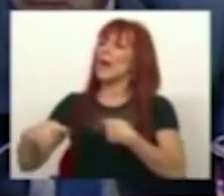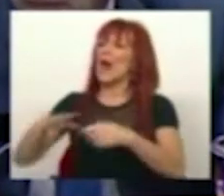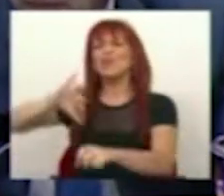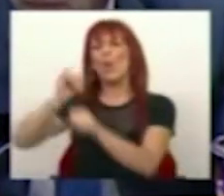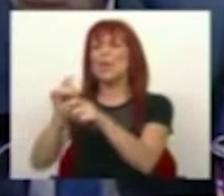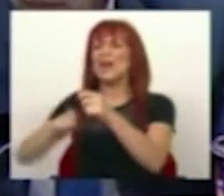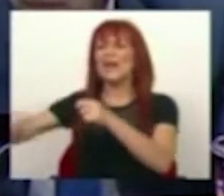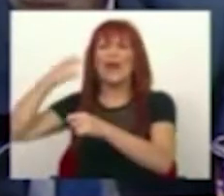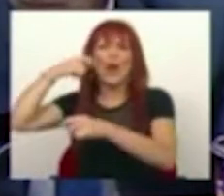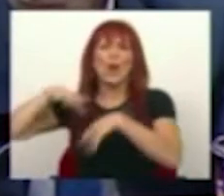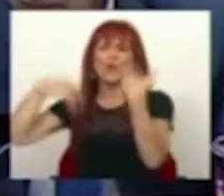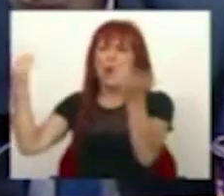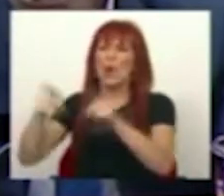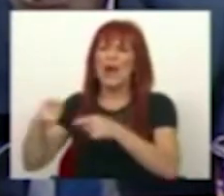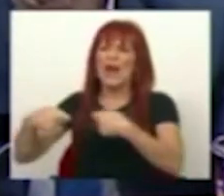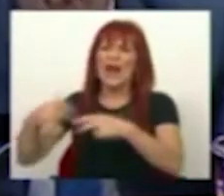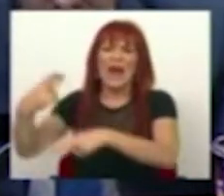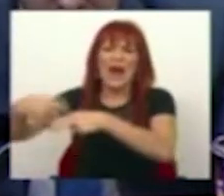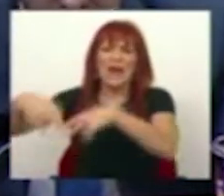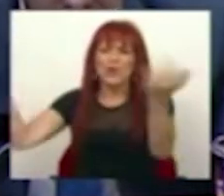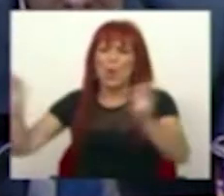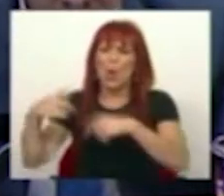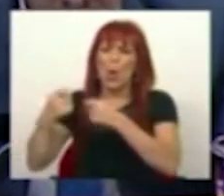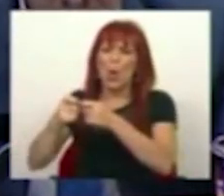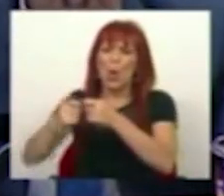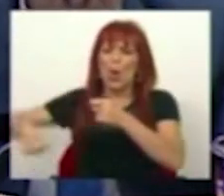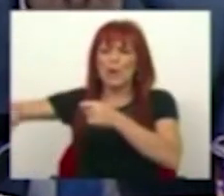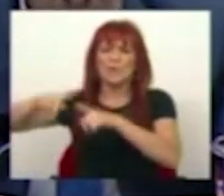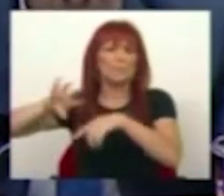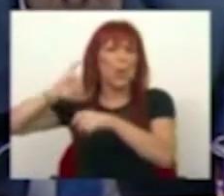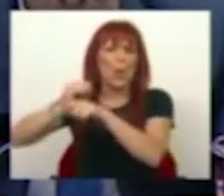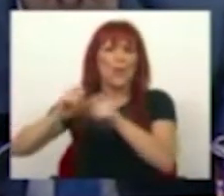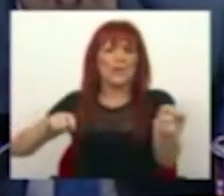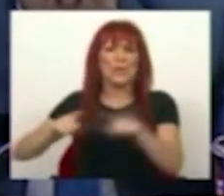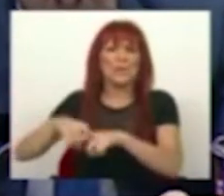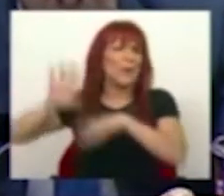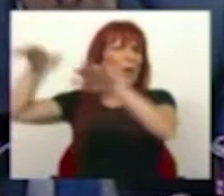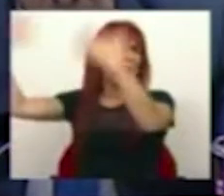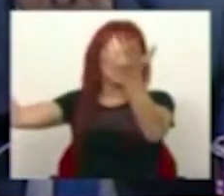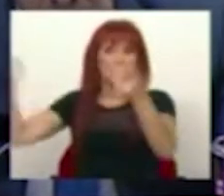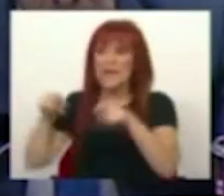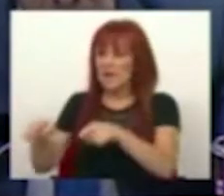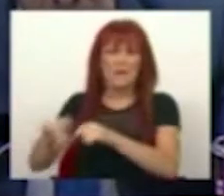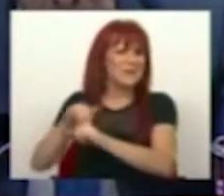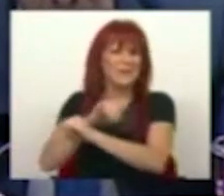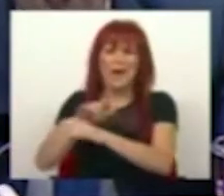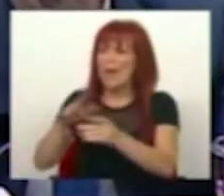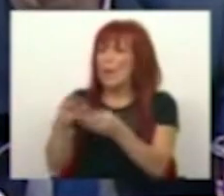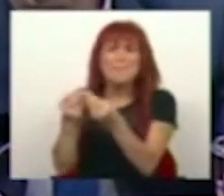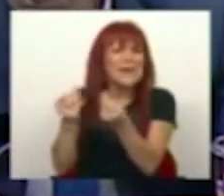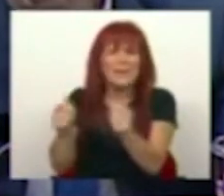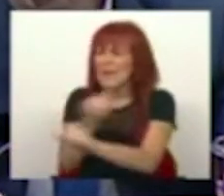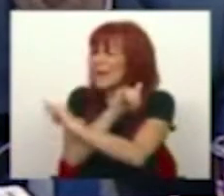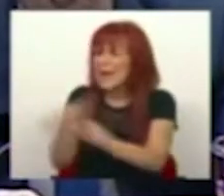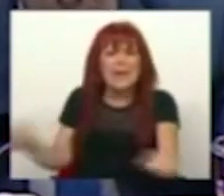para Loures, vamos gastar numa linha para Alcântara ou vamos gastar numa linha para qualquer outro sítio, isso seria